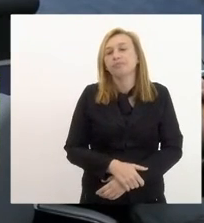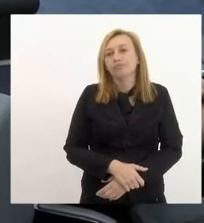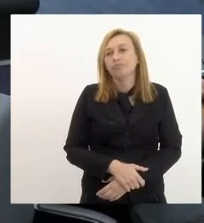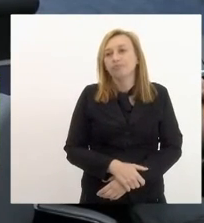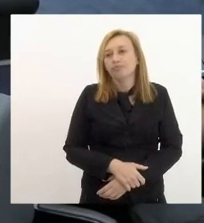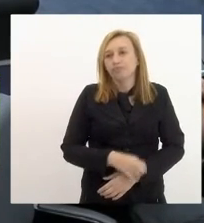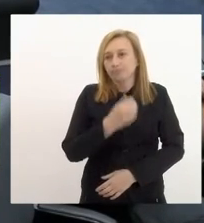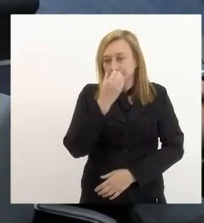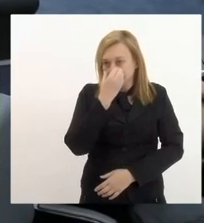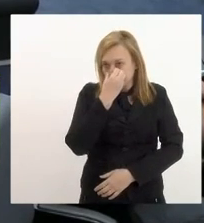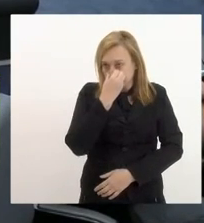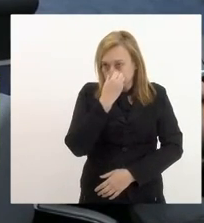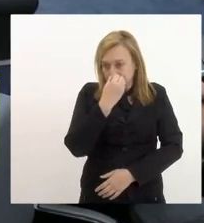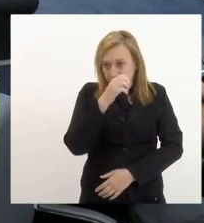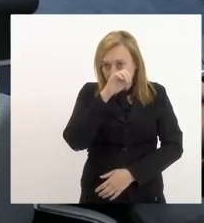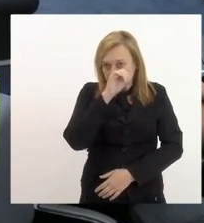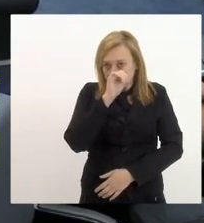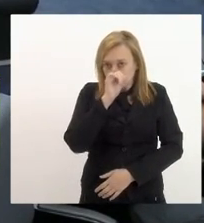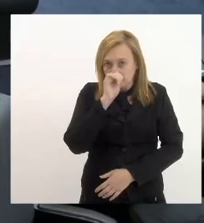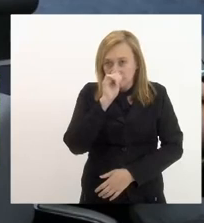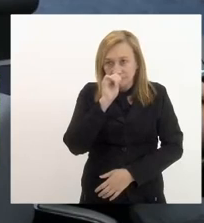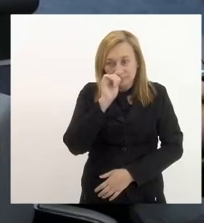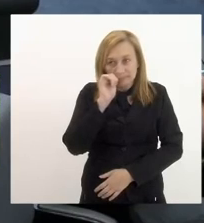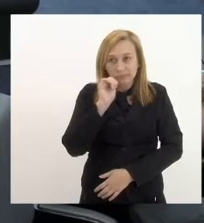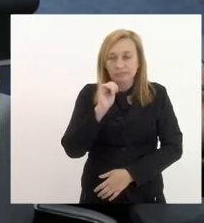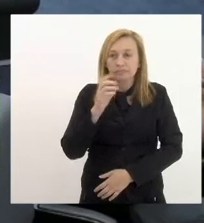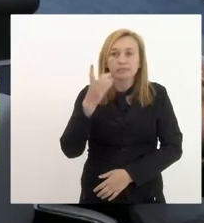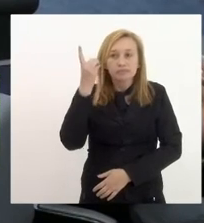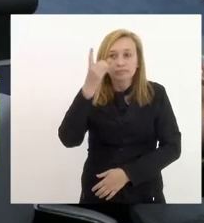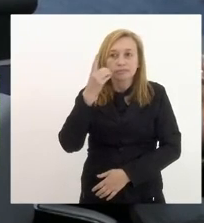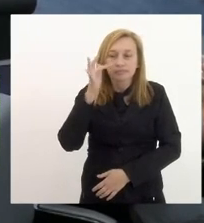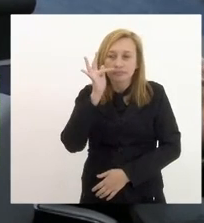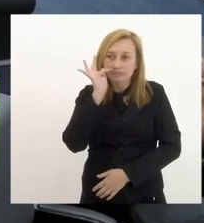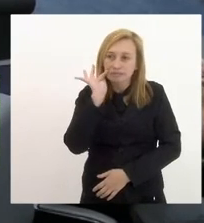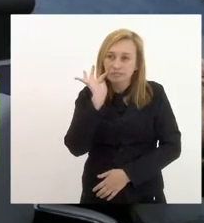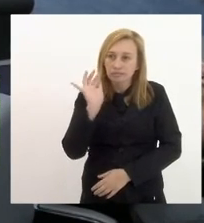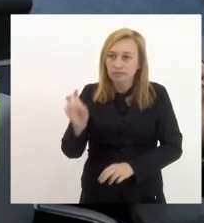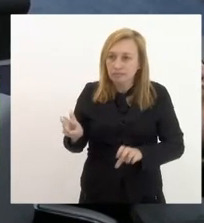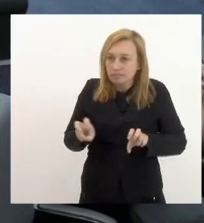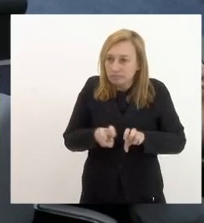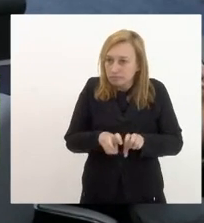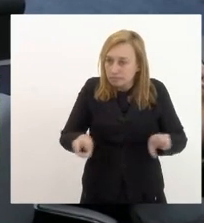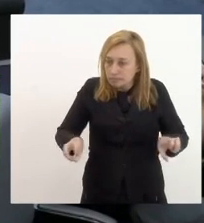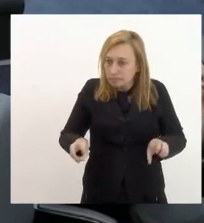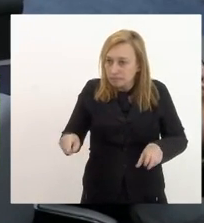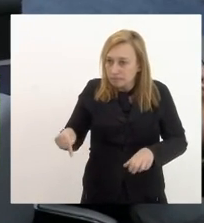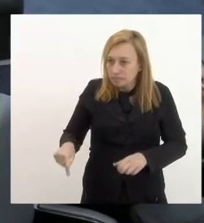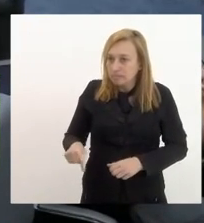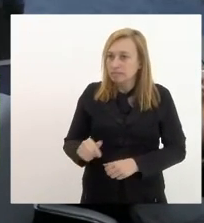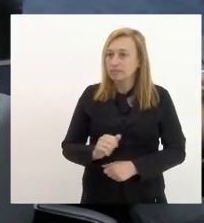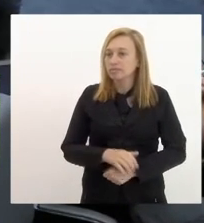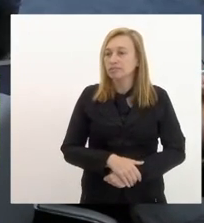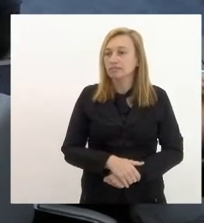e funciona assim dentro do deputado Feliciano atendendo pra Neuza por favor